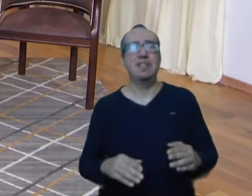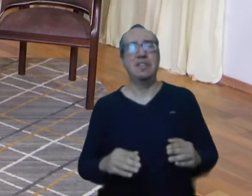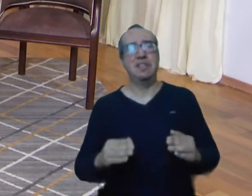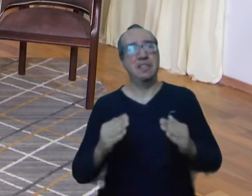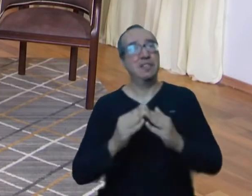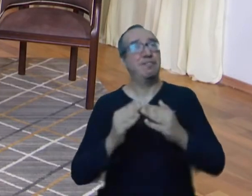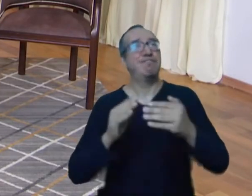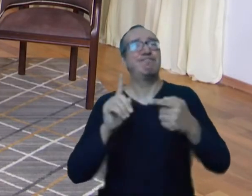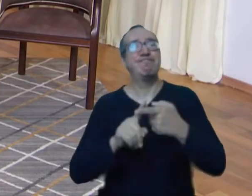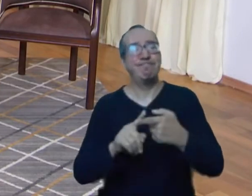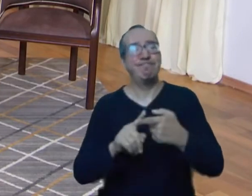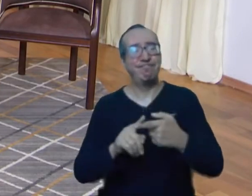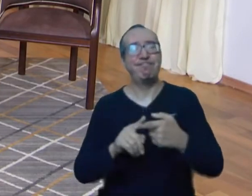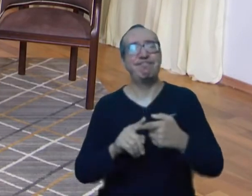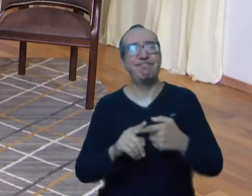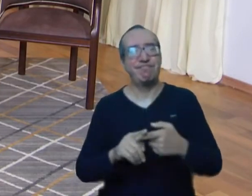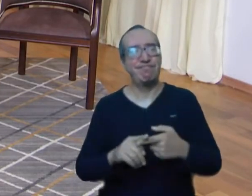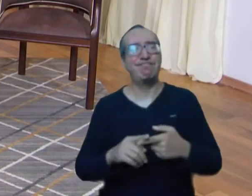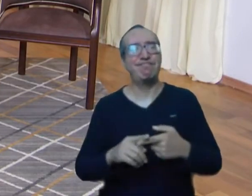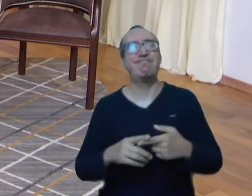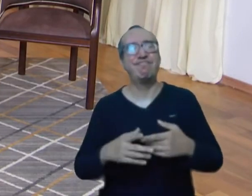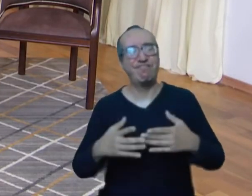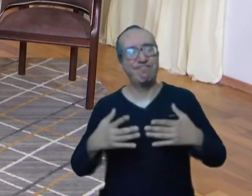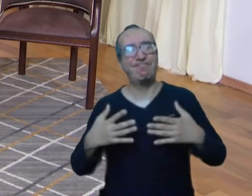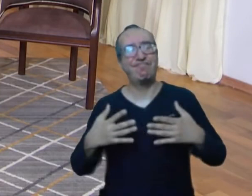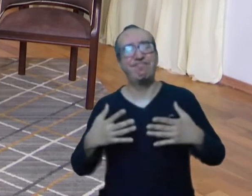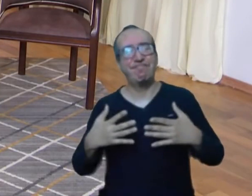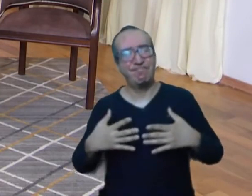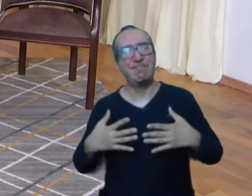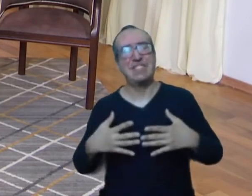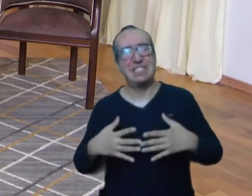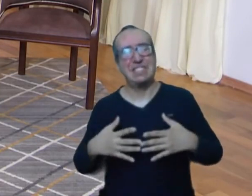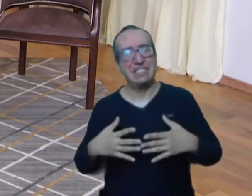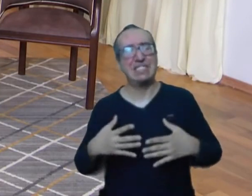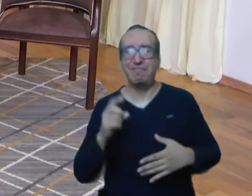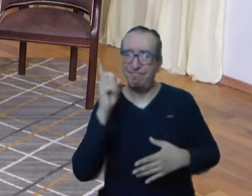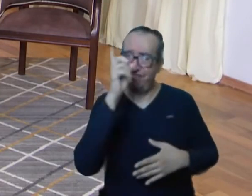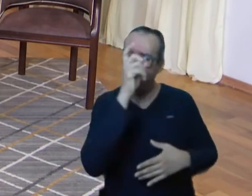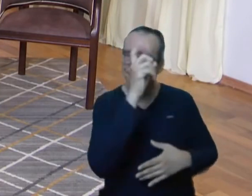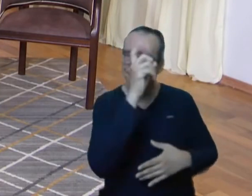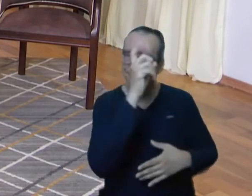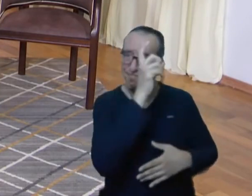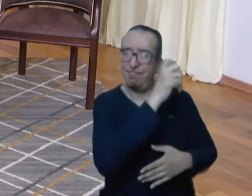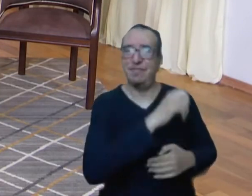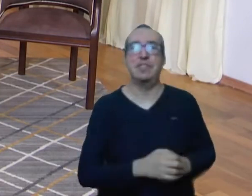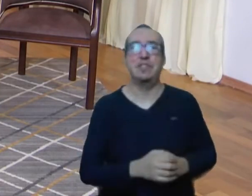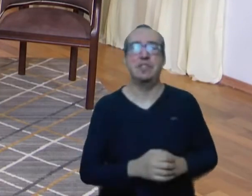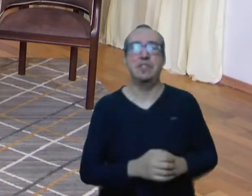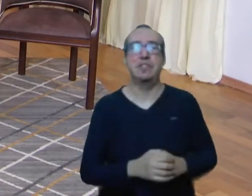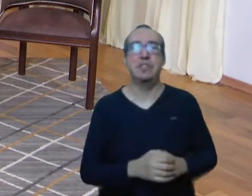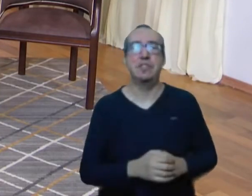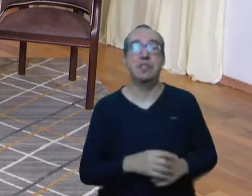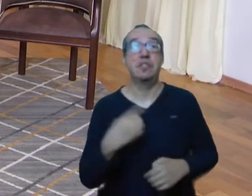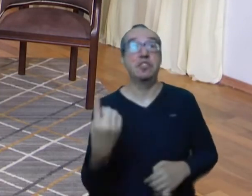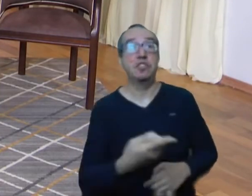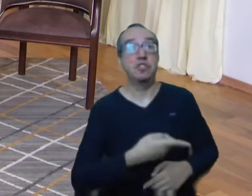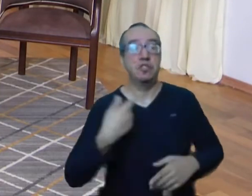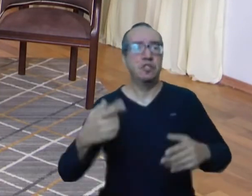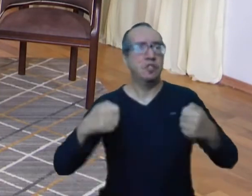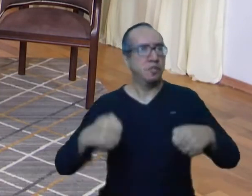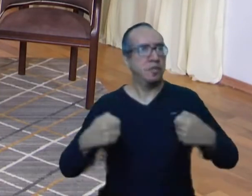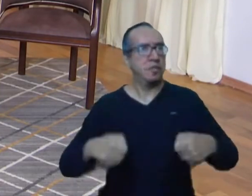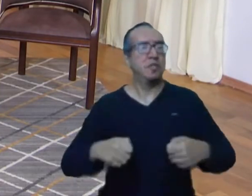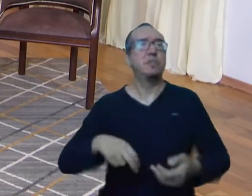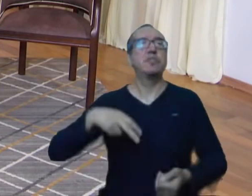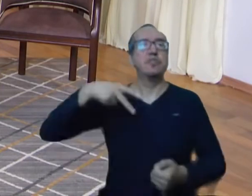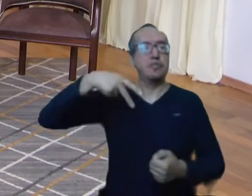Só conquistaremos os jovens e adolescentes se descermos. Aí você me pergunta, pastor, mas descer de